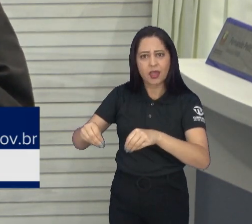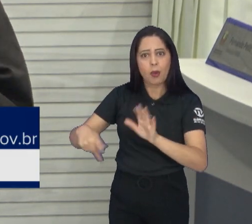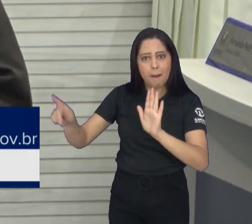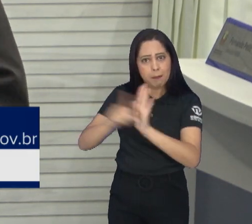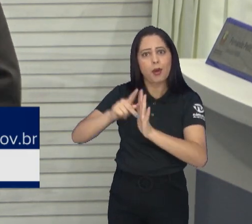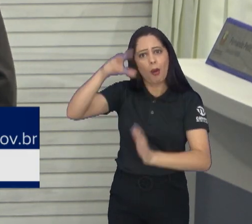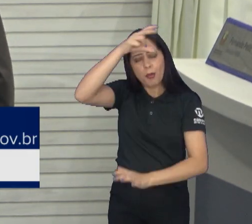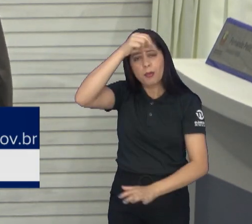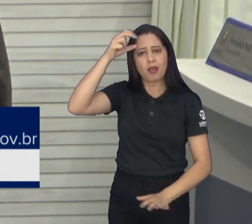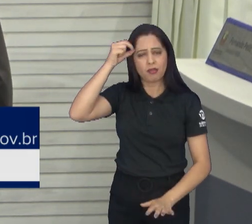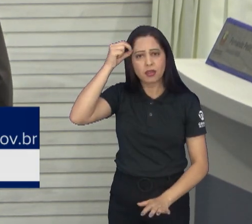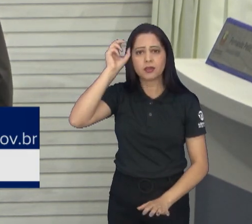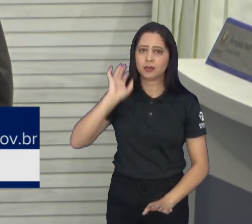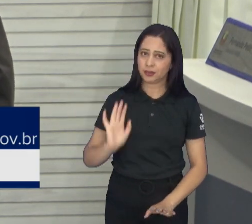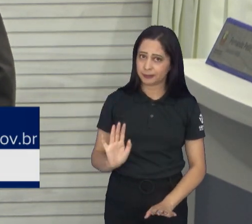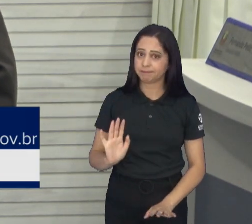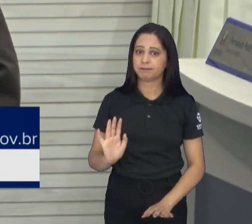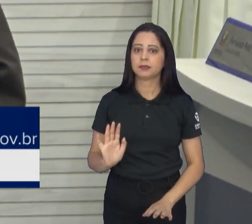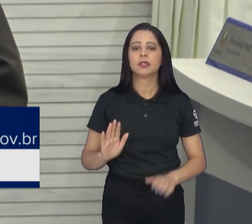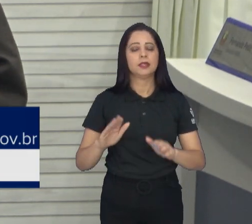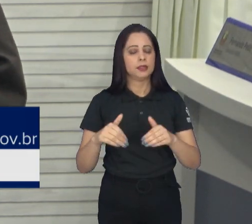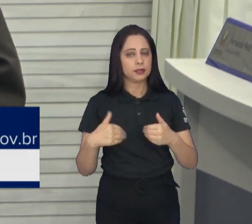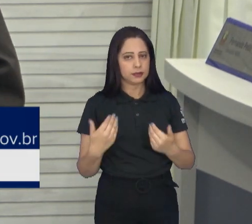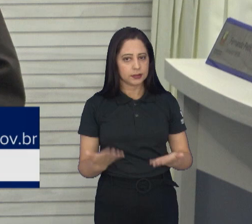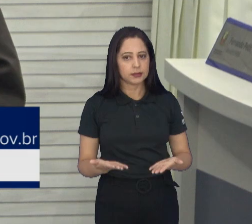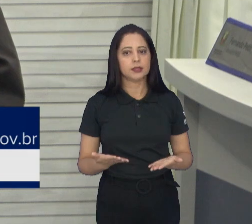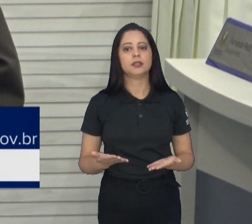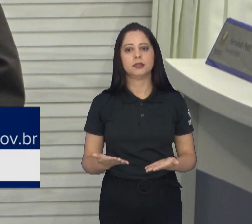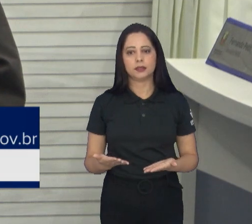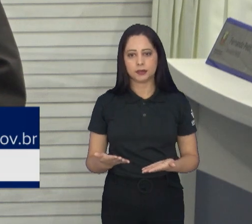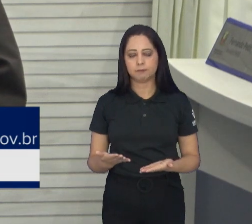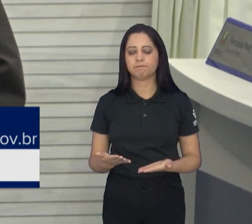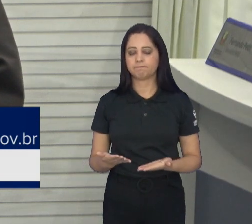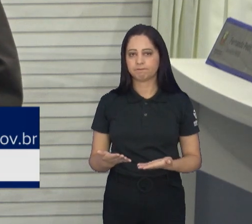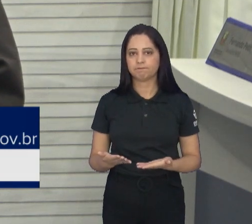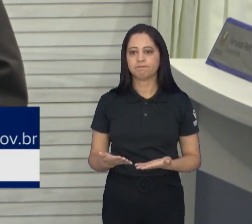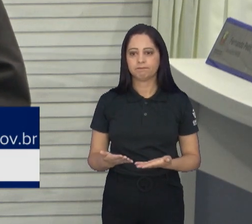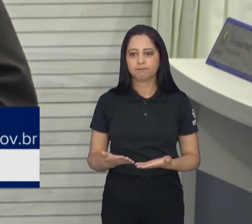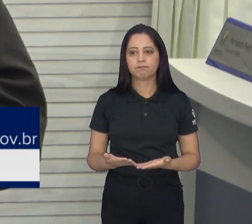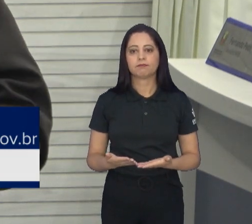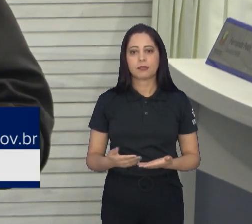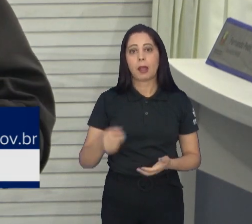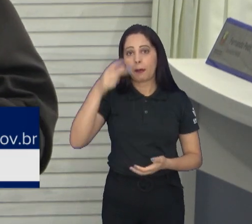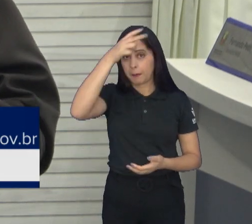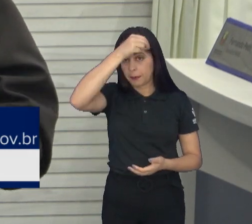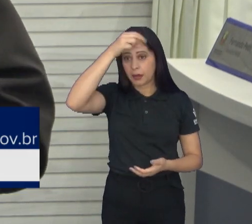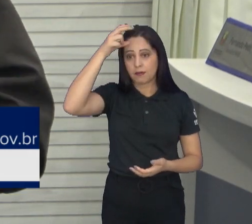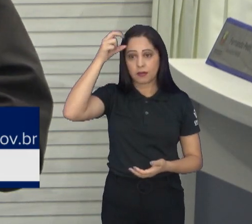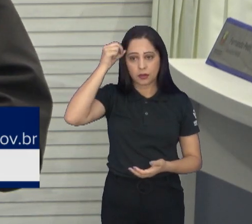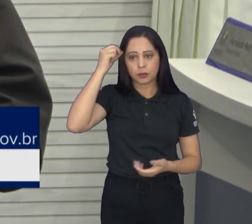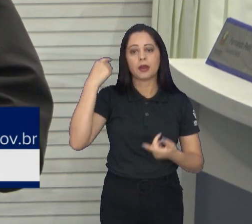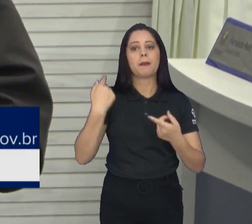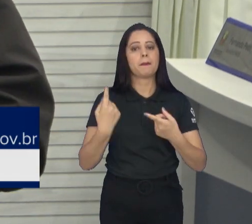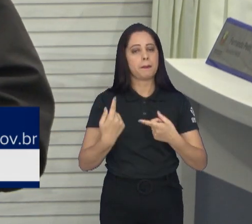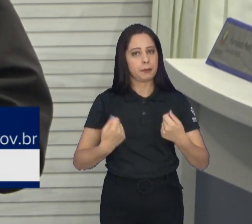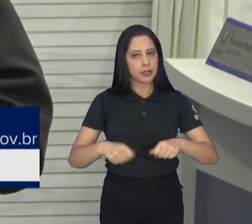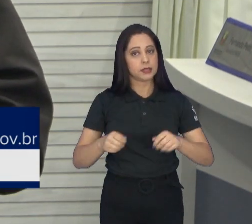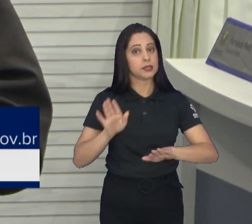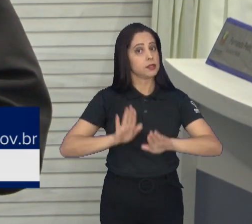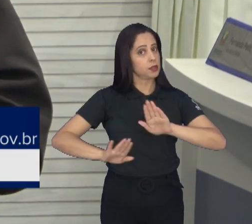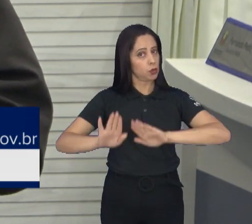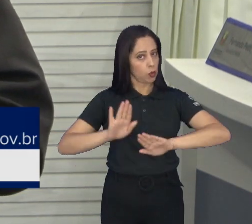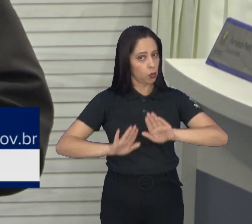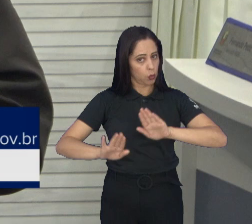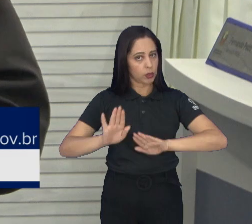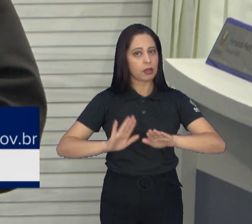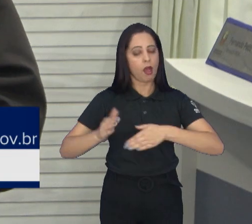indenização, mas fica aqui registrado, né, esse apontamento para que a prefeitura tome mais cuidado